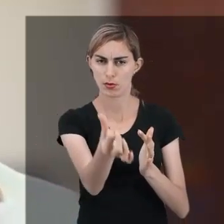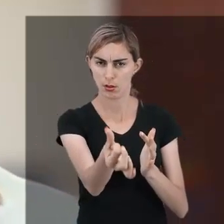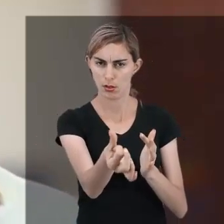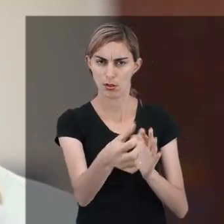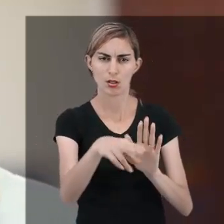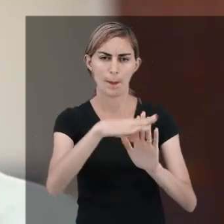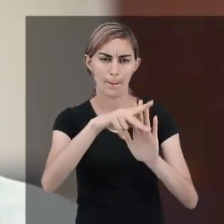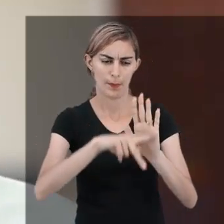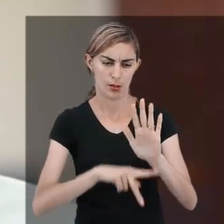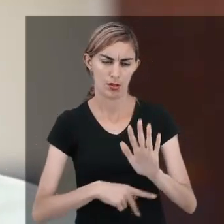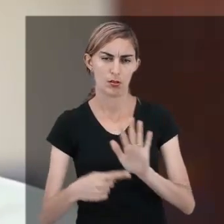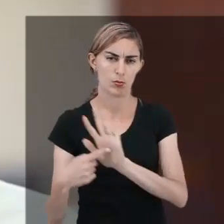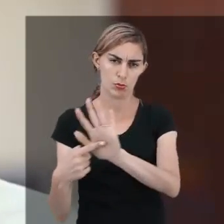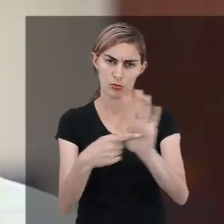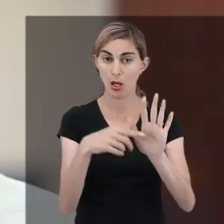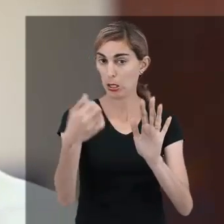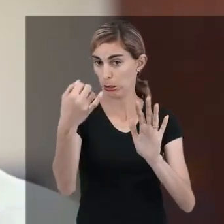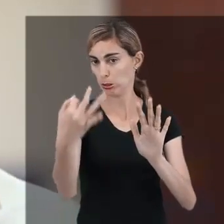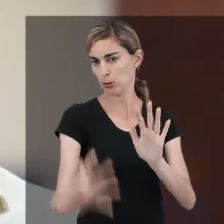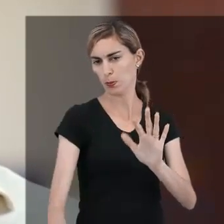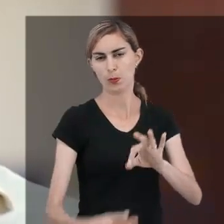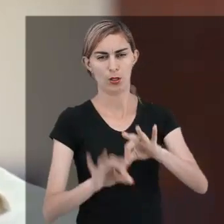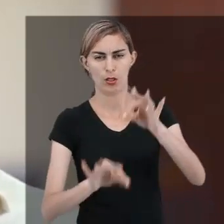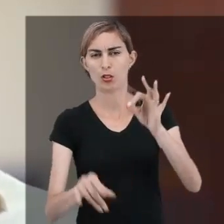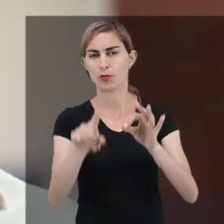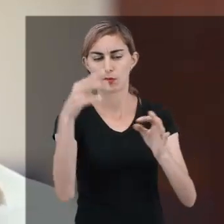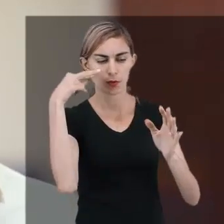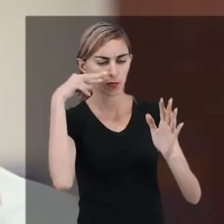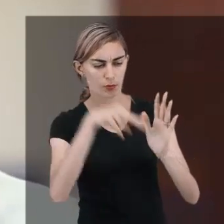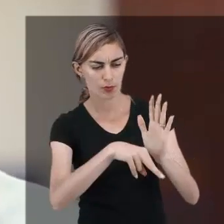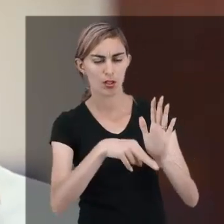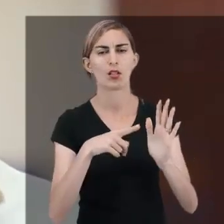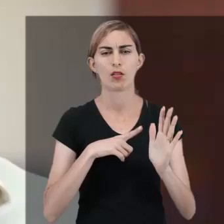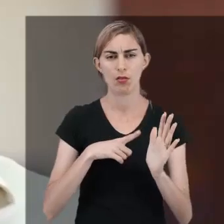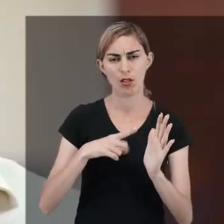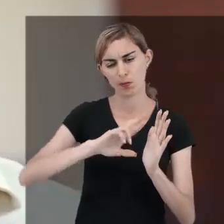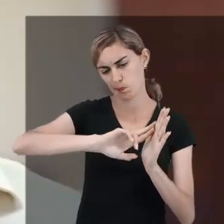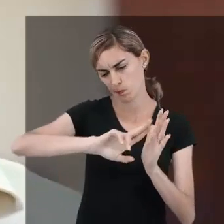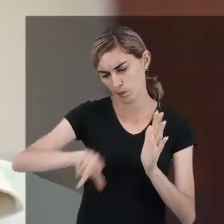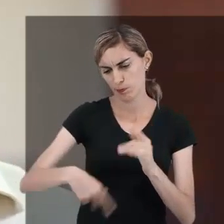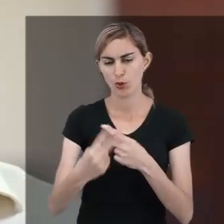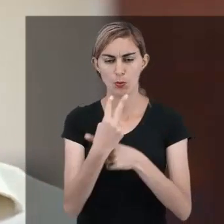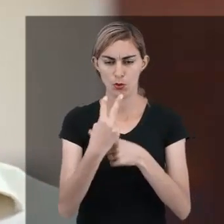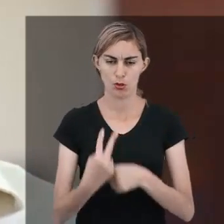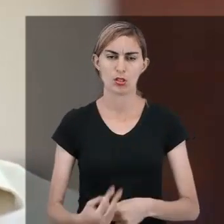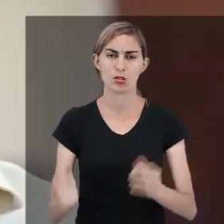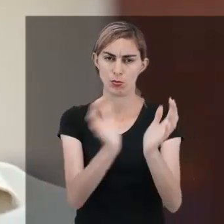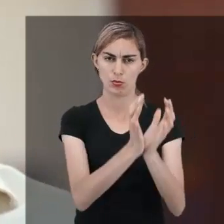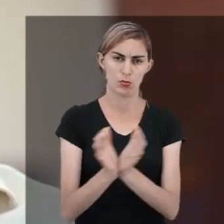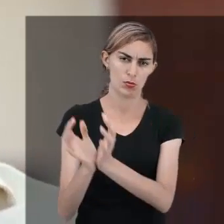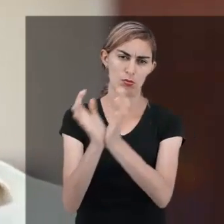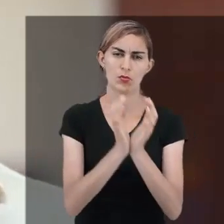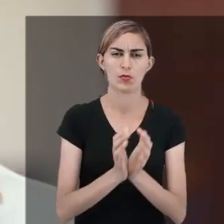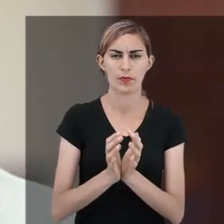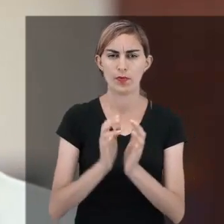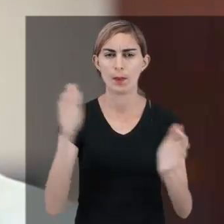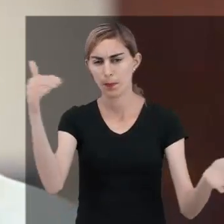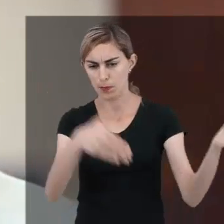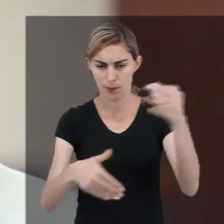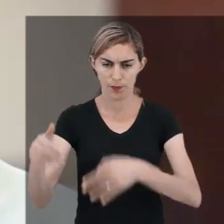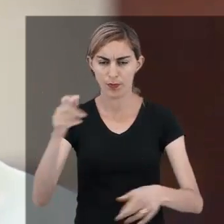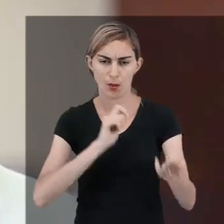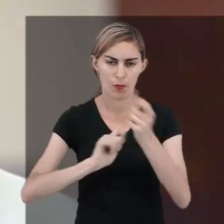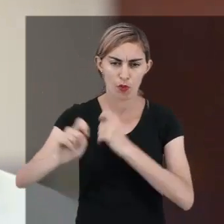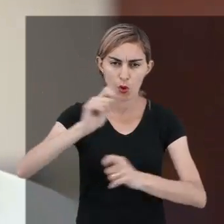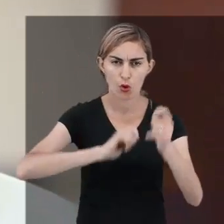dar um parâmetro para você, ela não explica como se determina, mas você vai verificar lá vários tipos de proteção coletiva. Participem